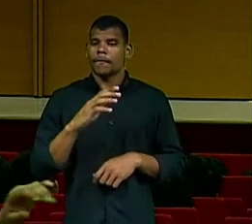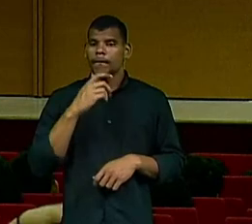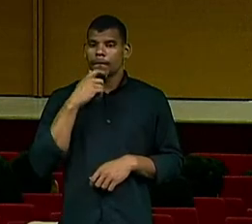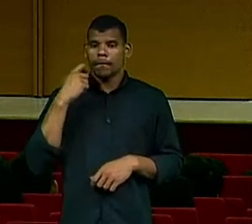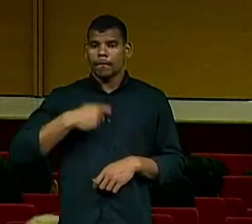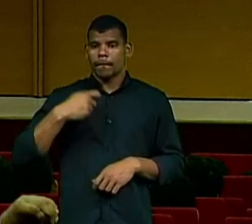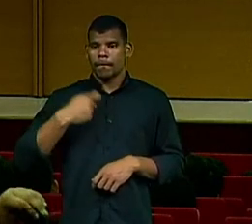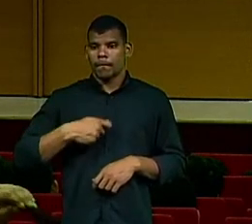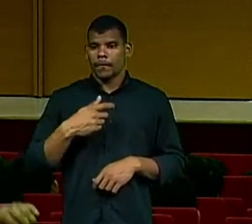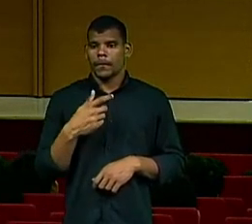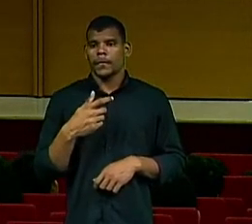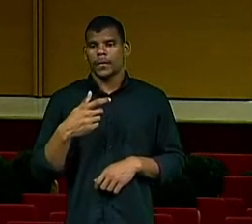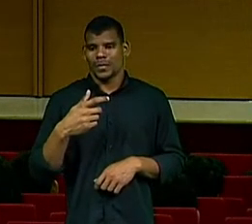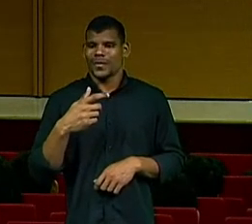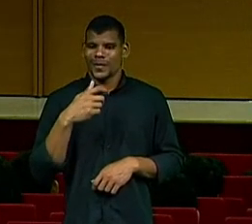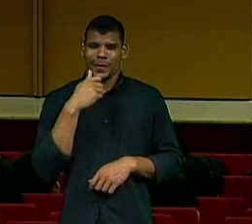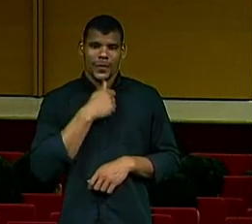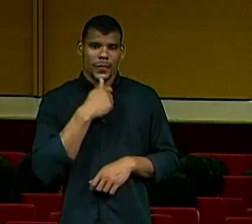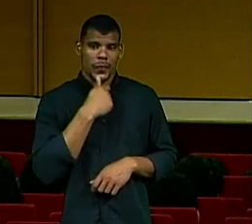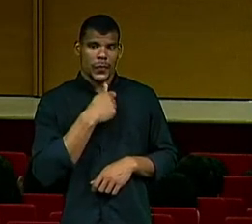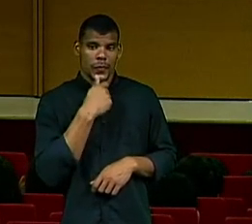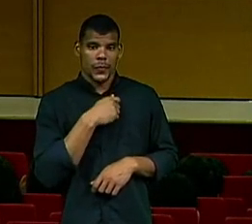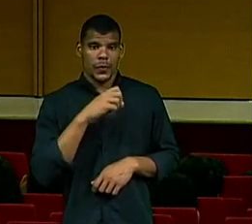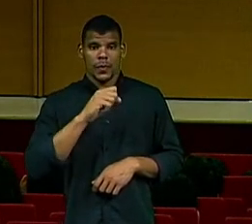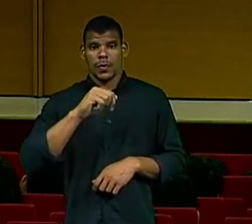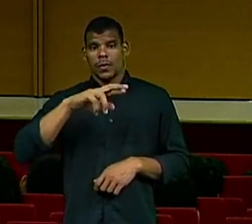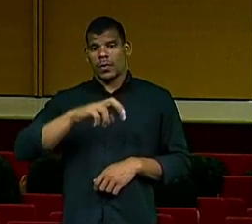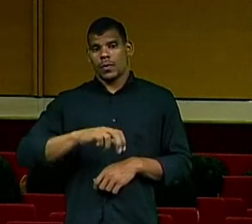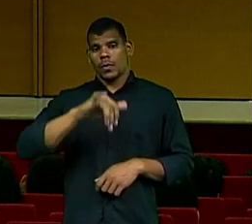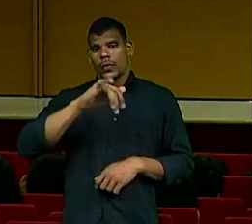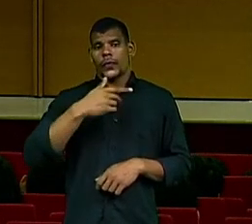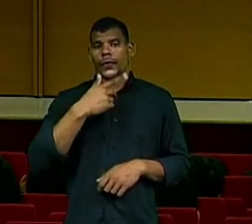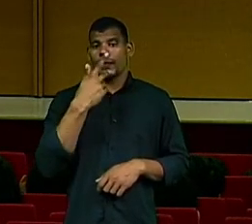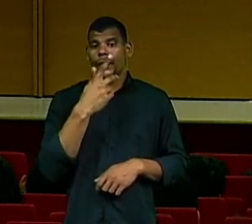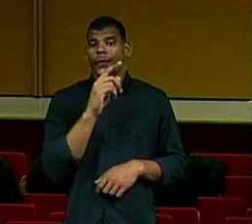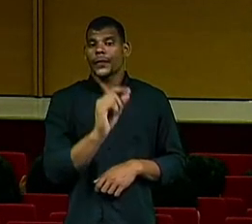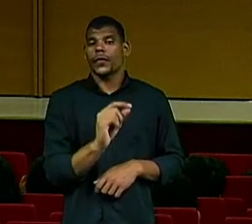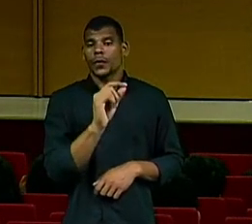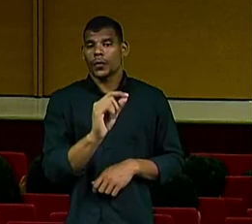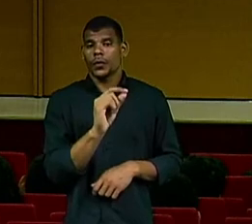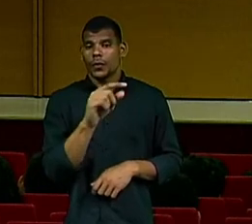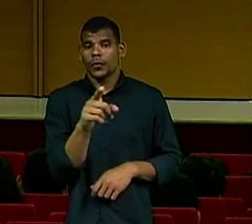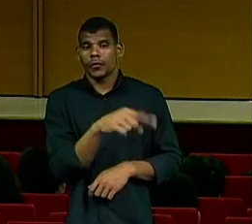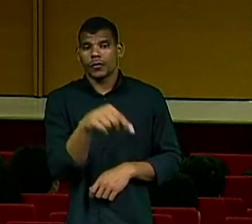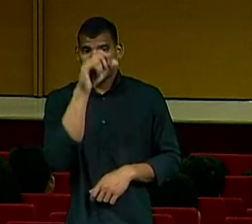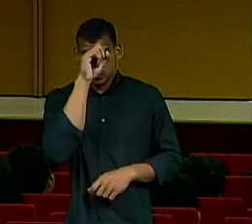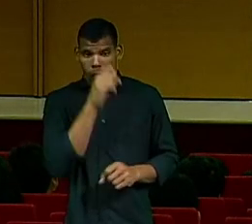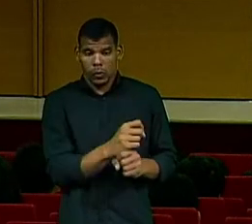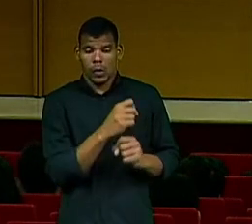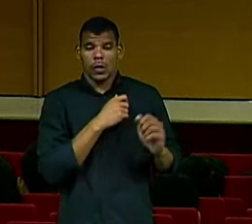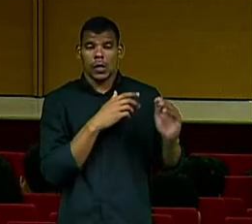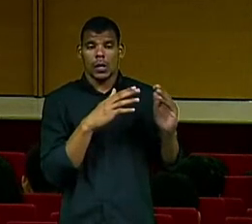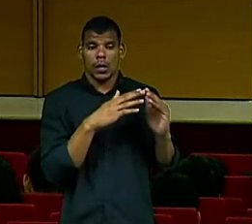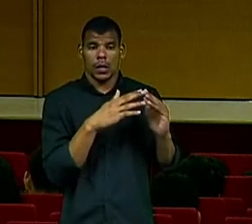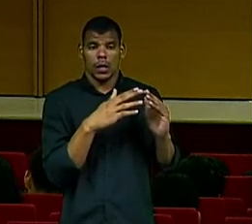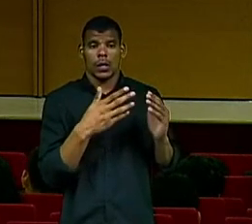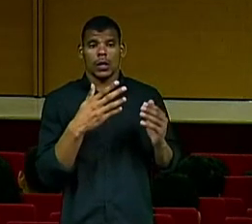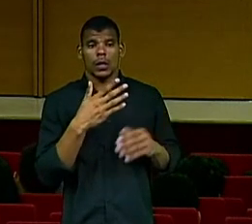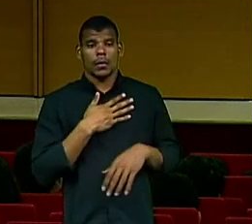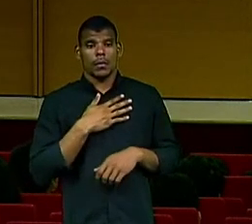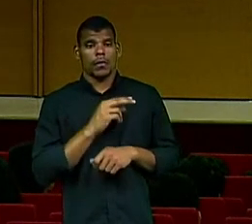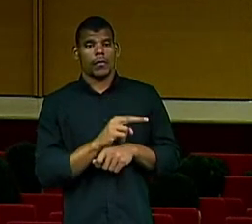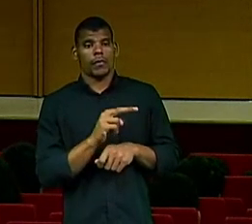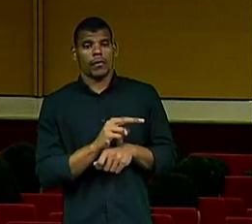mulheres né Sarney vai aos meios de comunicação e dizem donas de casa sejam as minhas fiscais